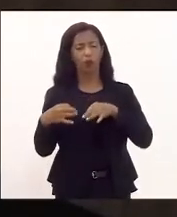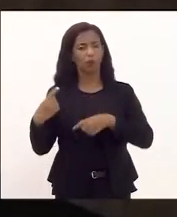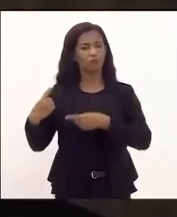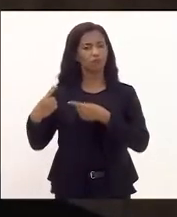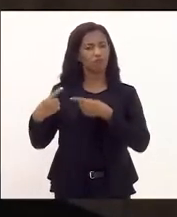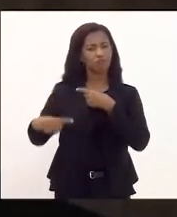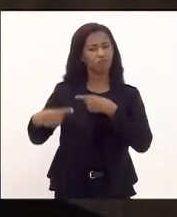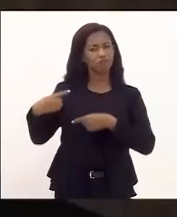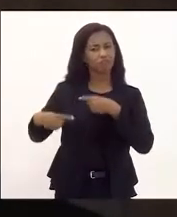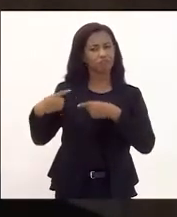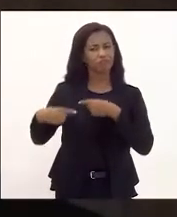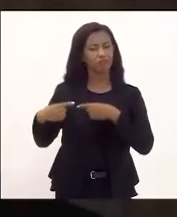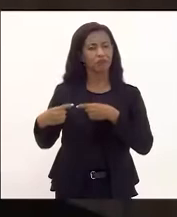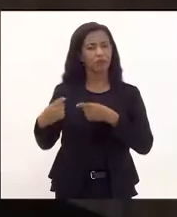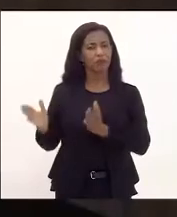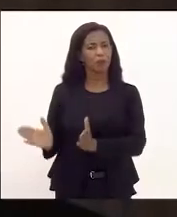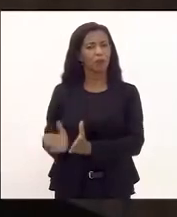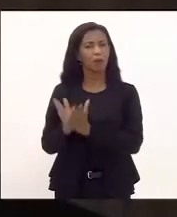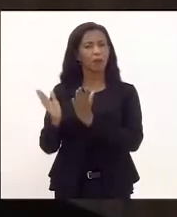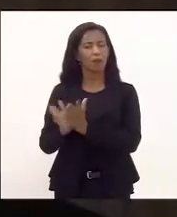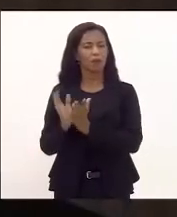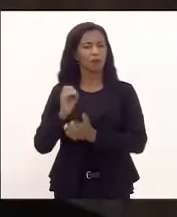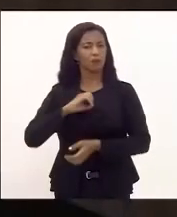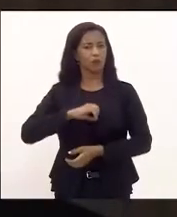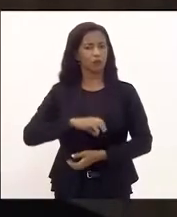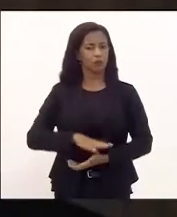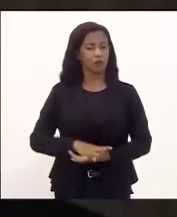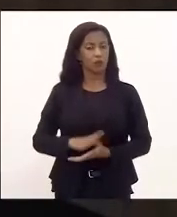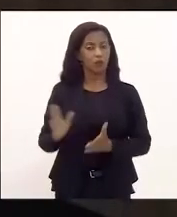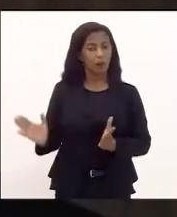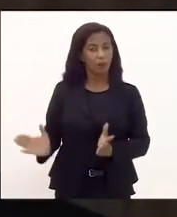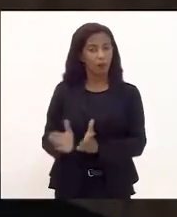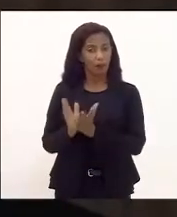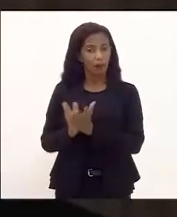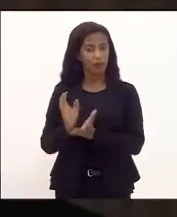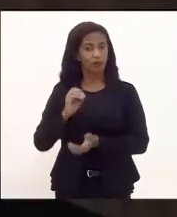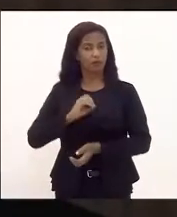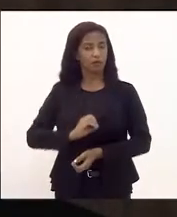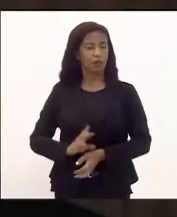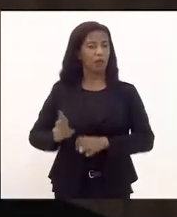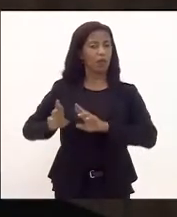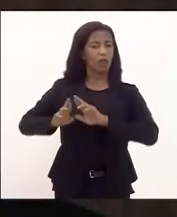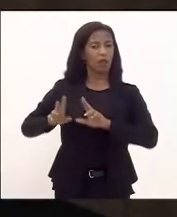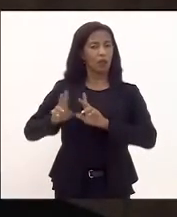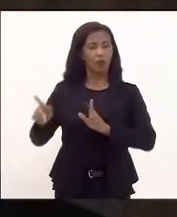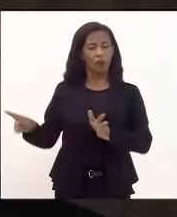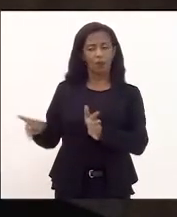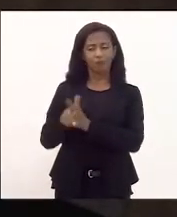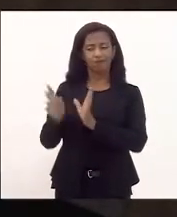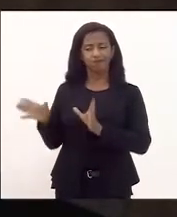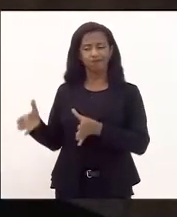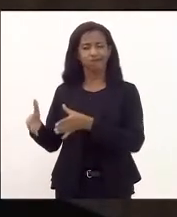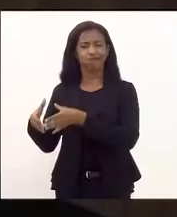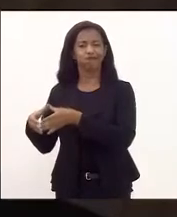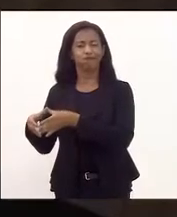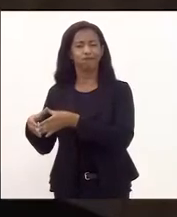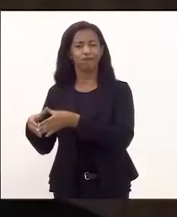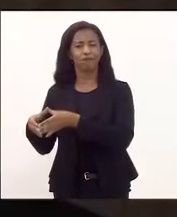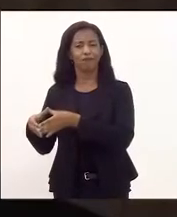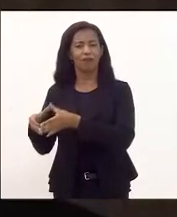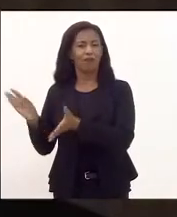discussão sobre a pobreza menstrual. A pobreza menstrual, ela não se restringe só